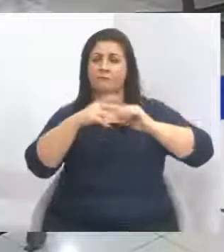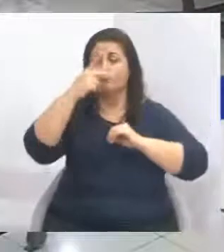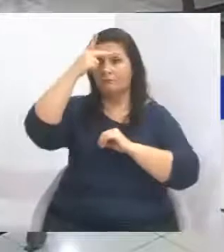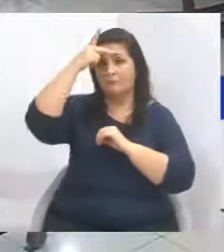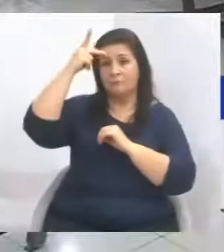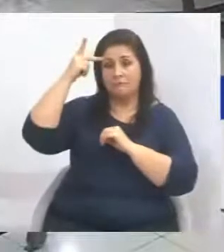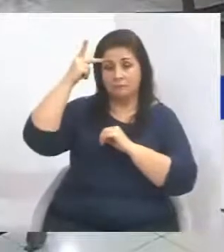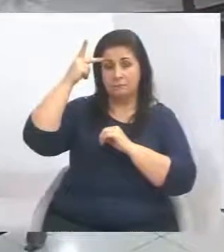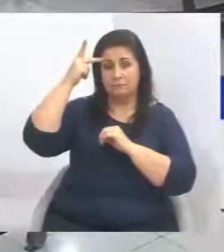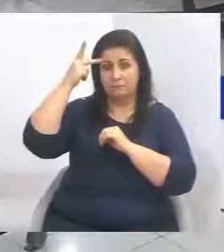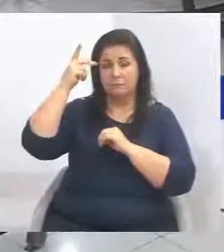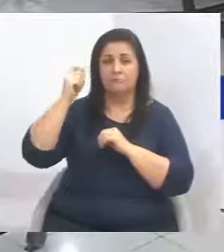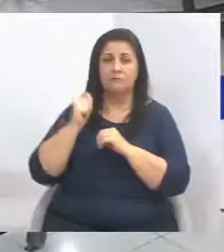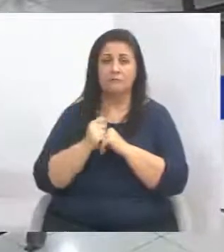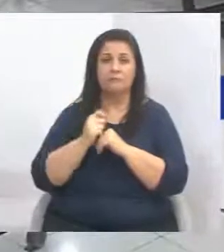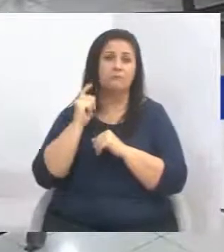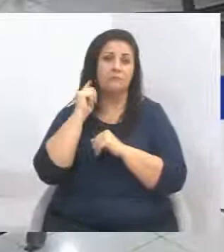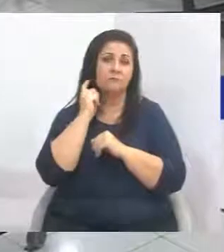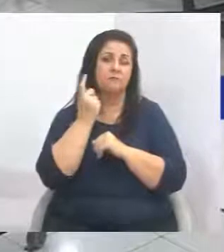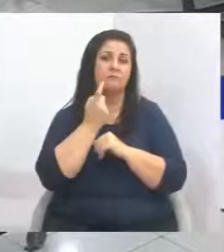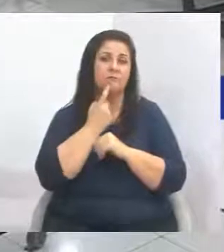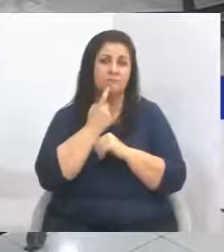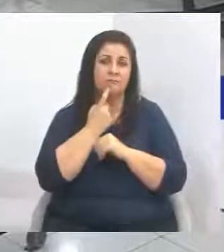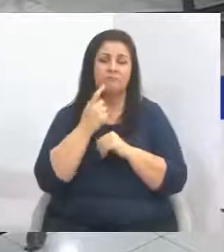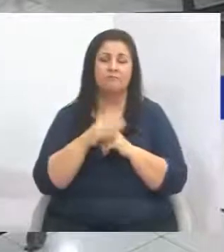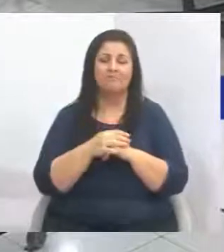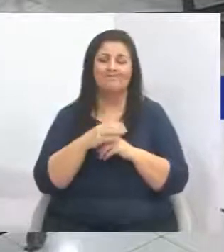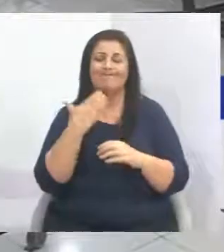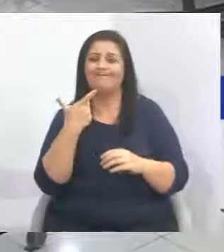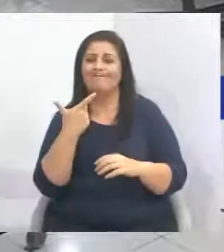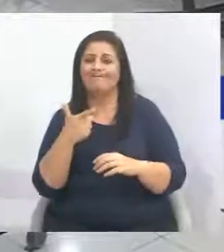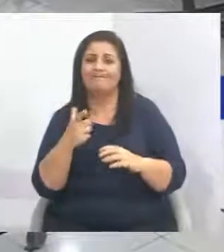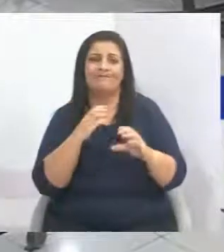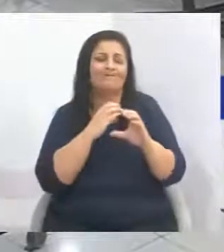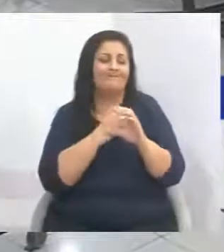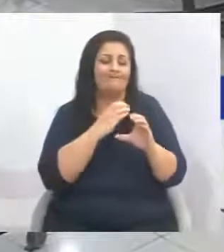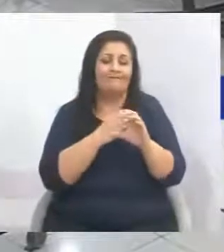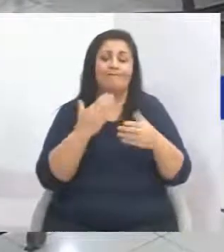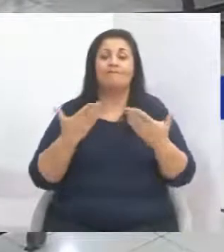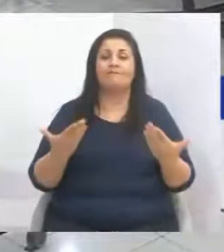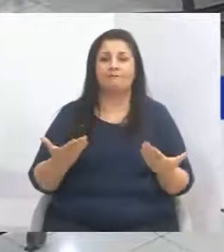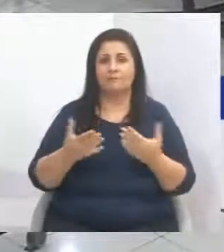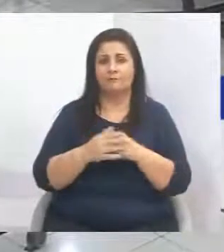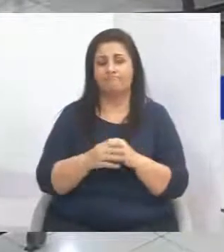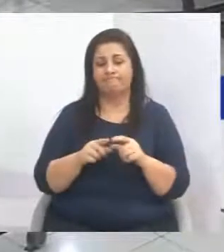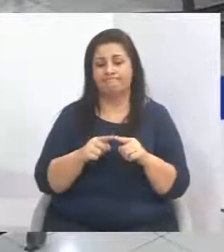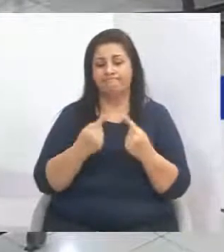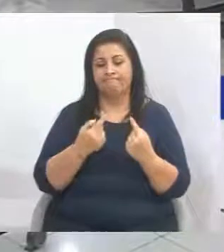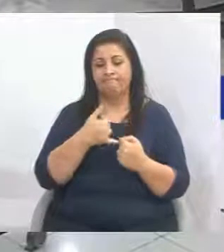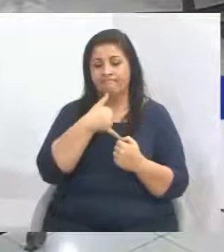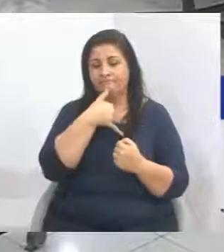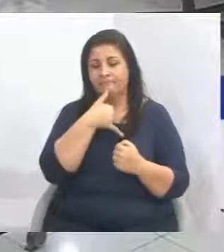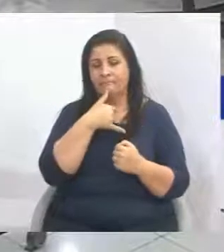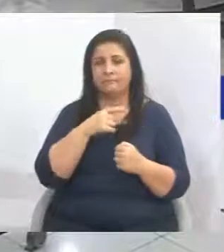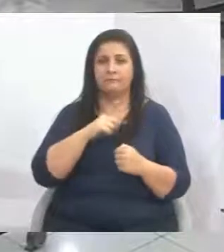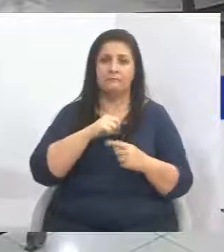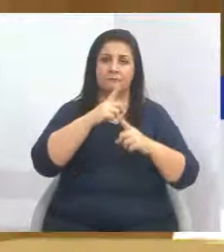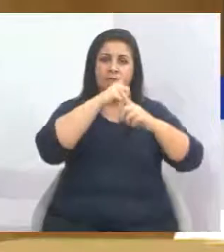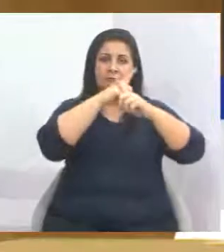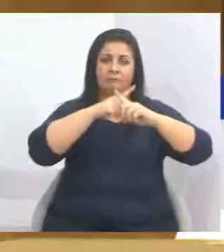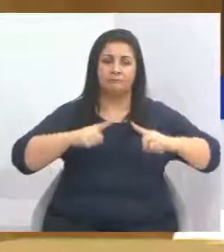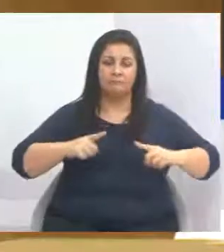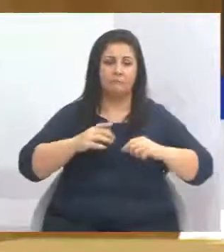pessoas que têm dificuldade na fala, dificuldade de se comunicar, e infelizmente houve aqui esse veto. E